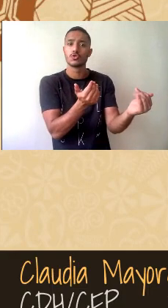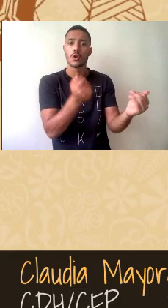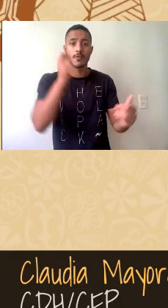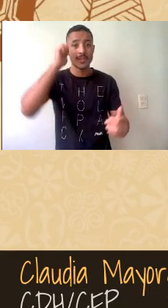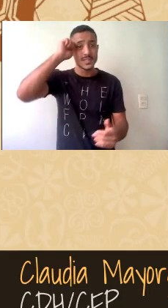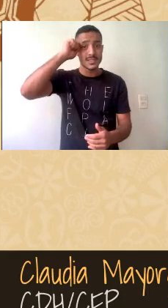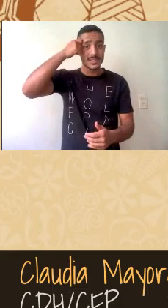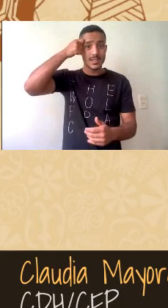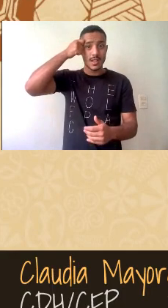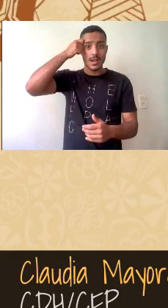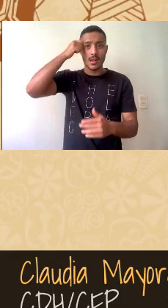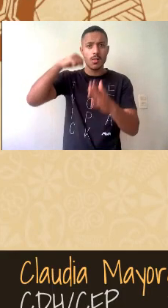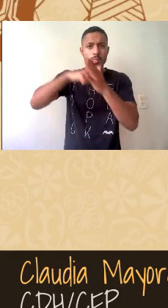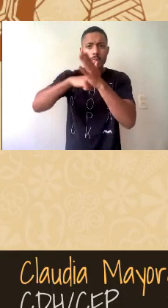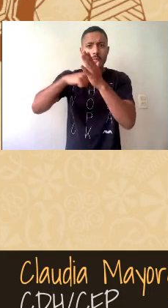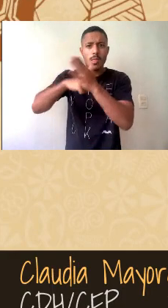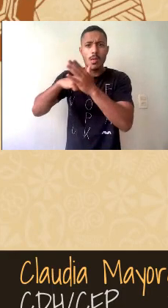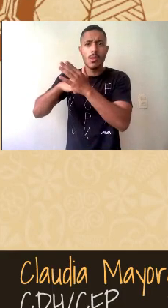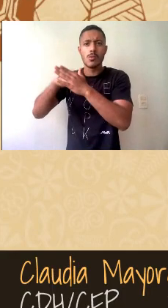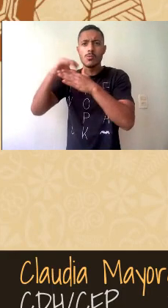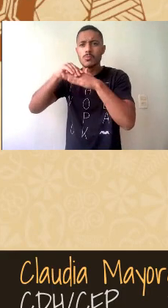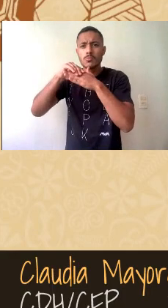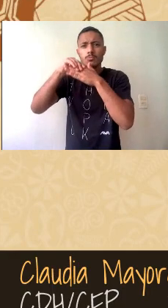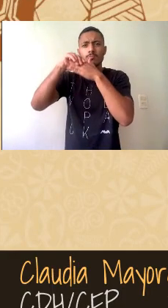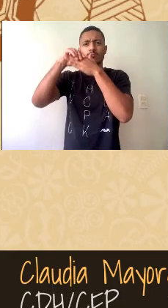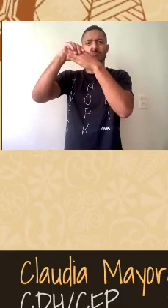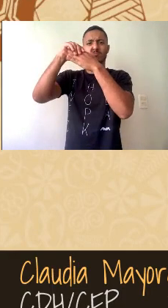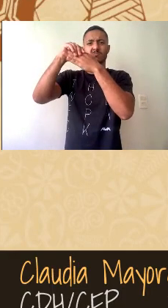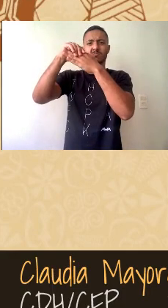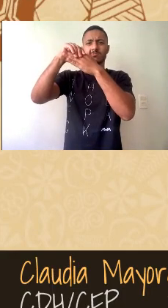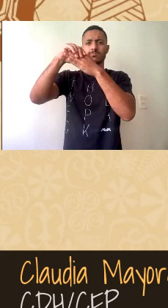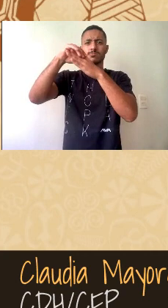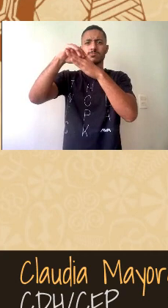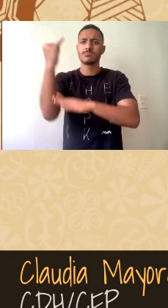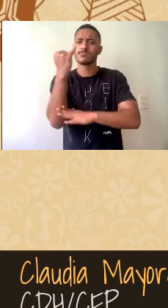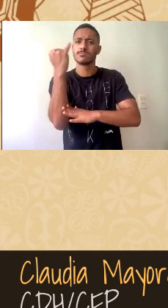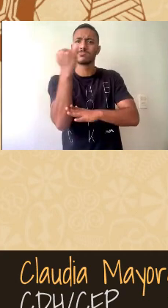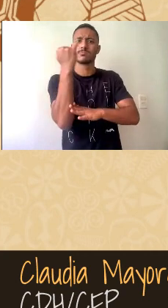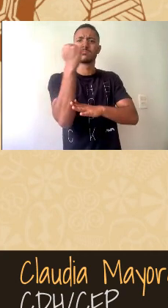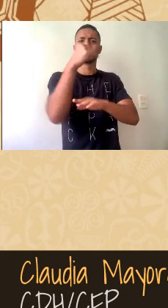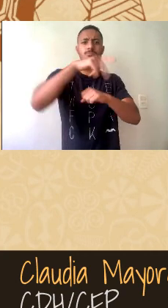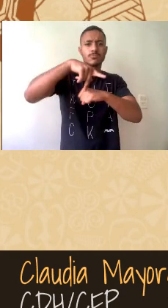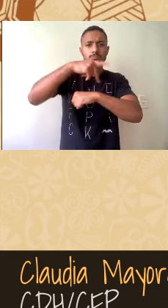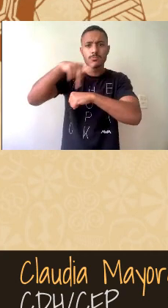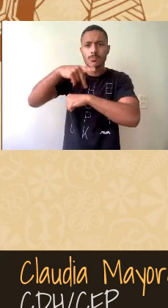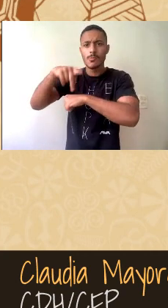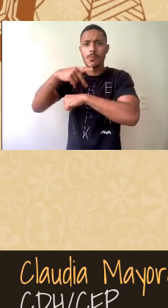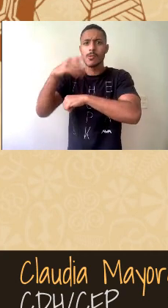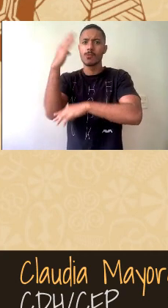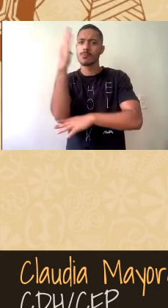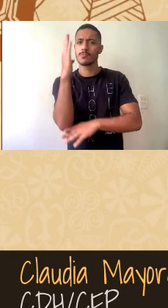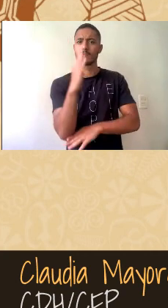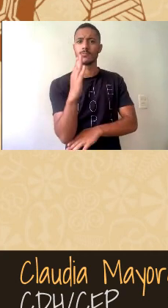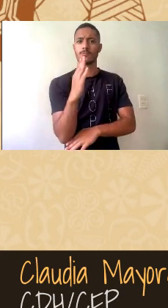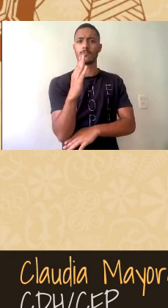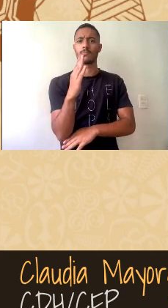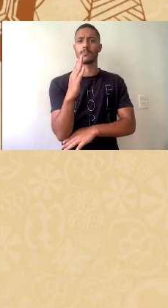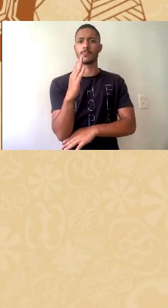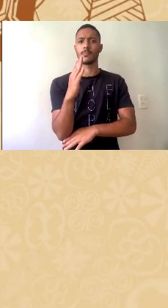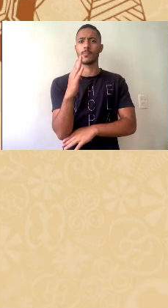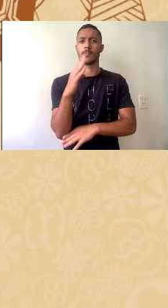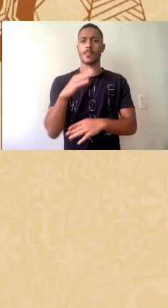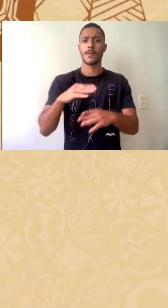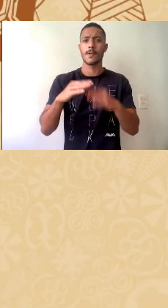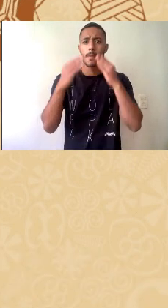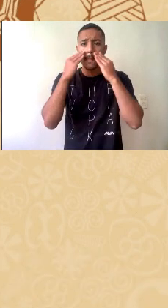protagonismo importantíssimo no nosso país. A gente acha que muitas análises vão mostrar que esse protagonismo